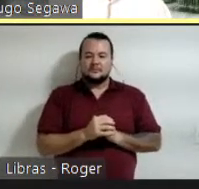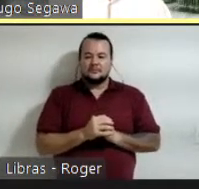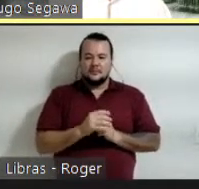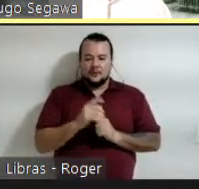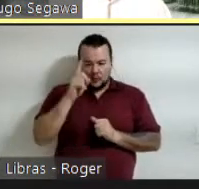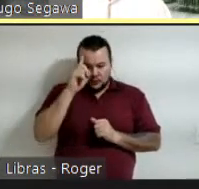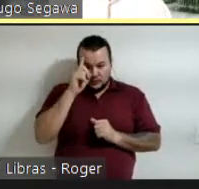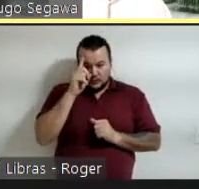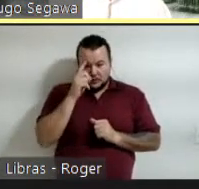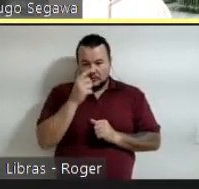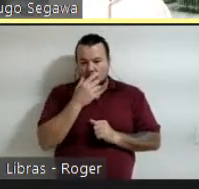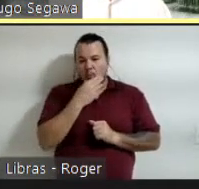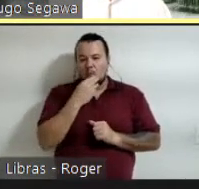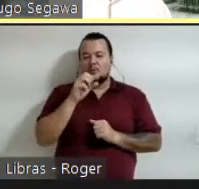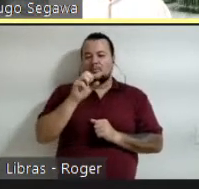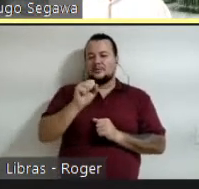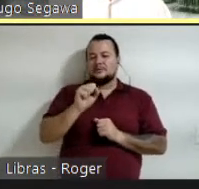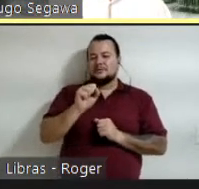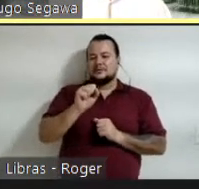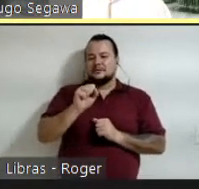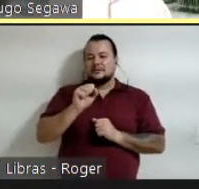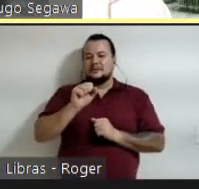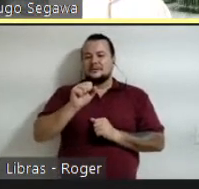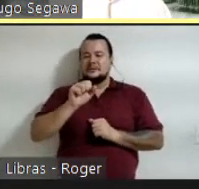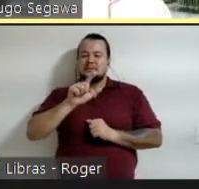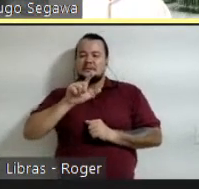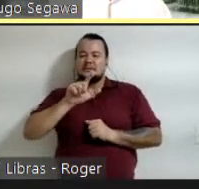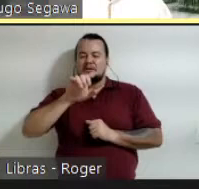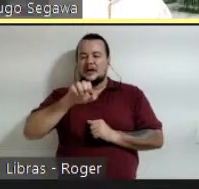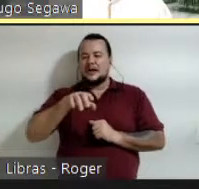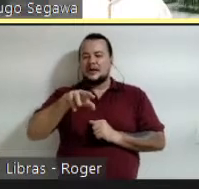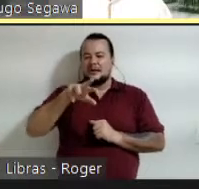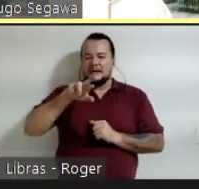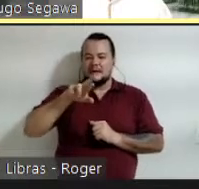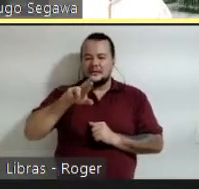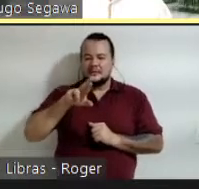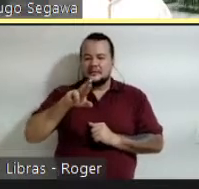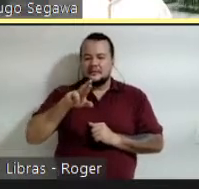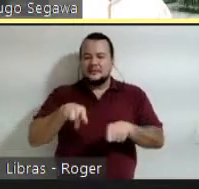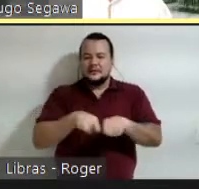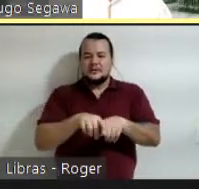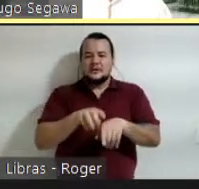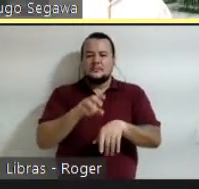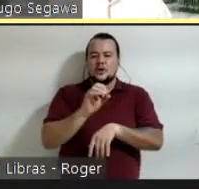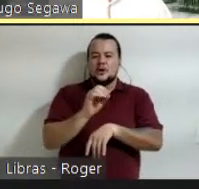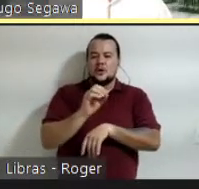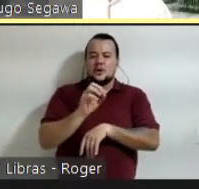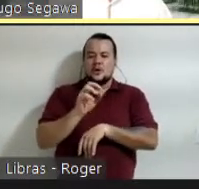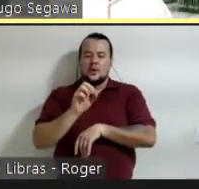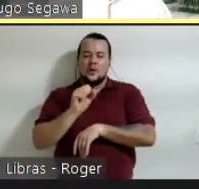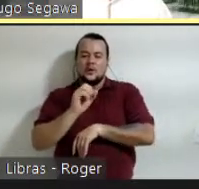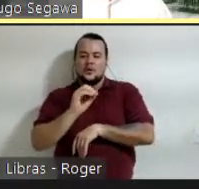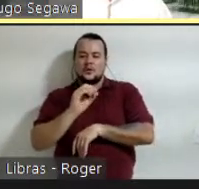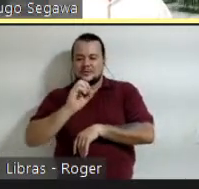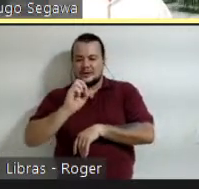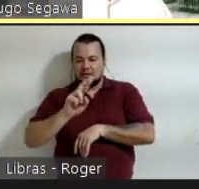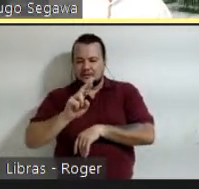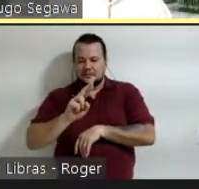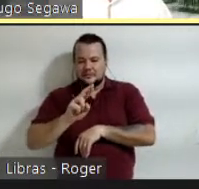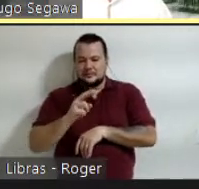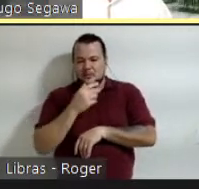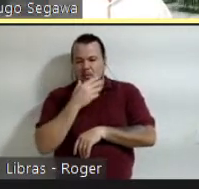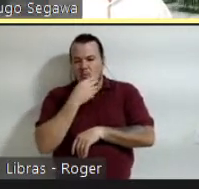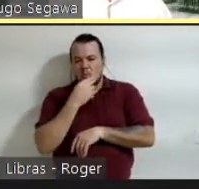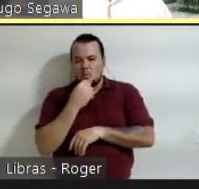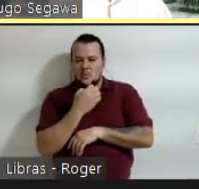Seidler, do Niemeyer, e esse rapaz aí à esquerda, eu suponho que